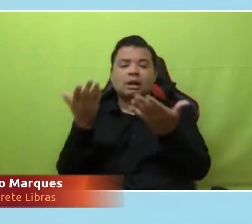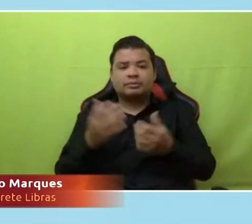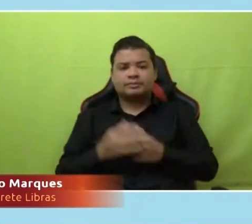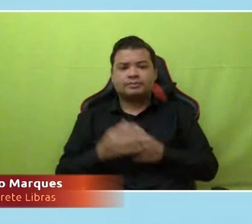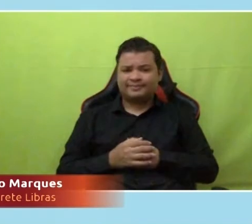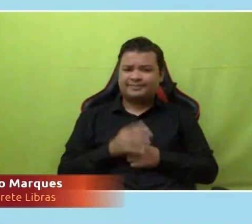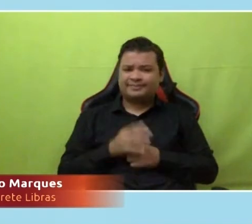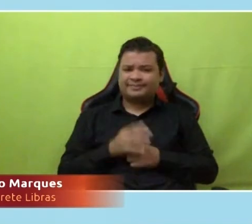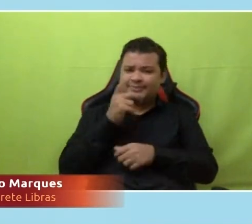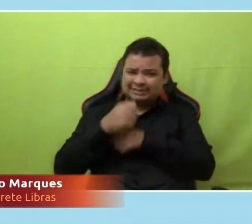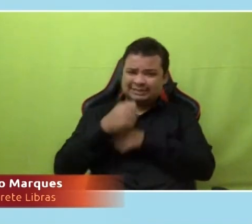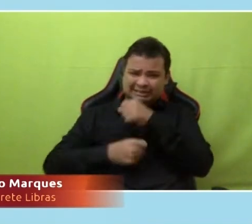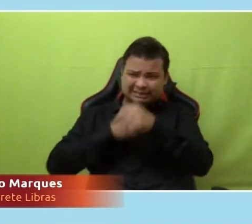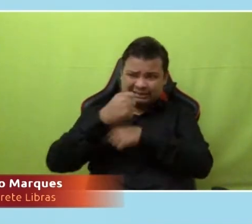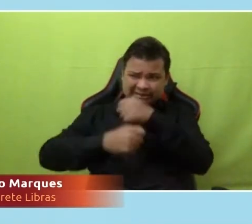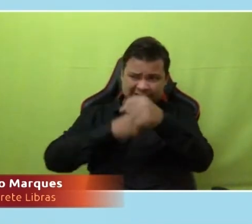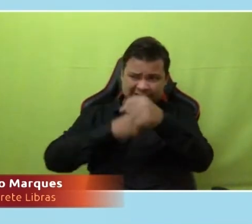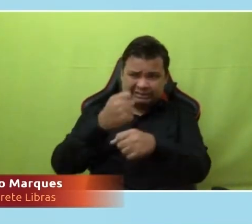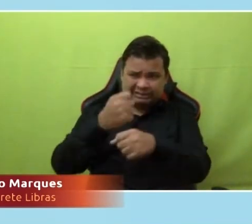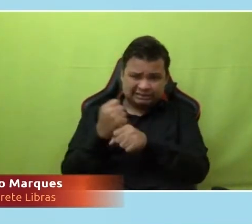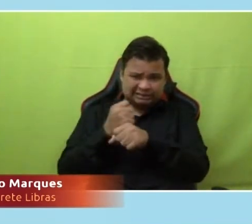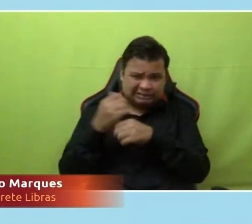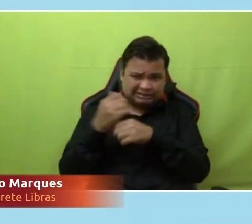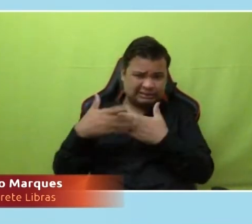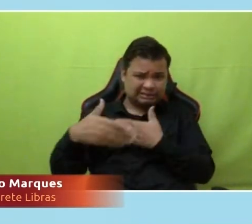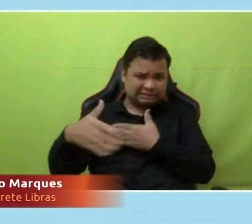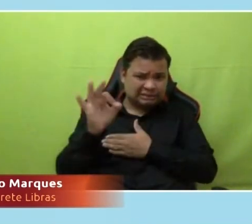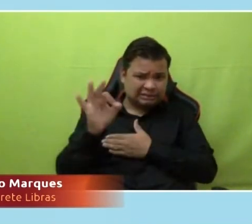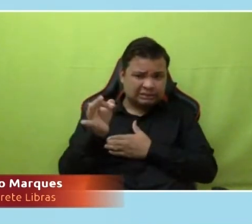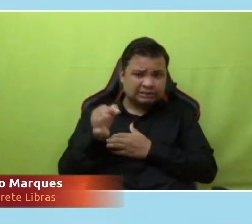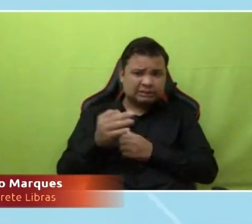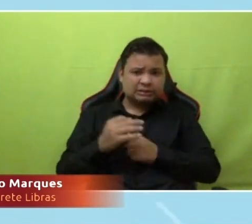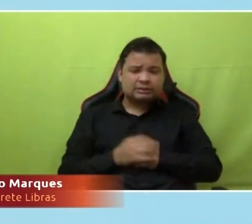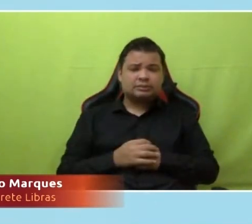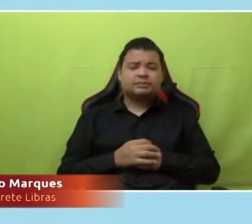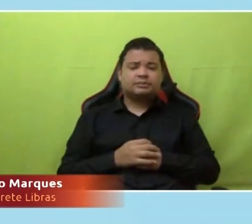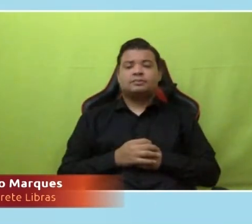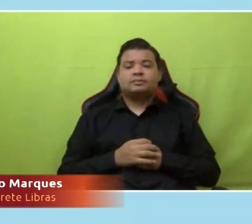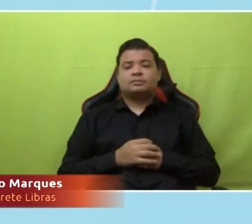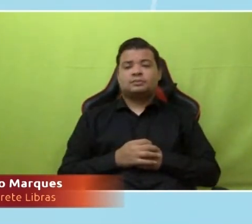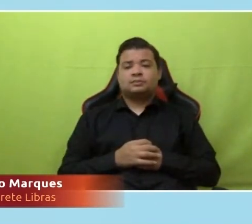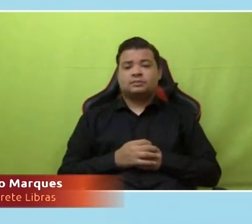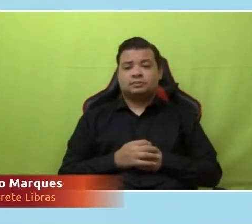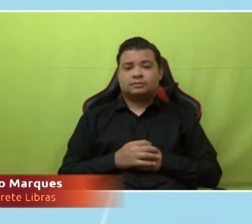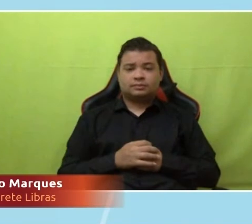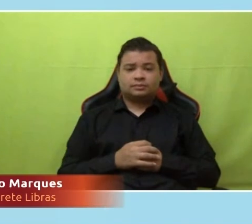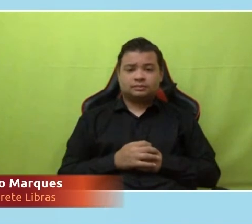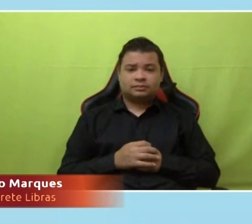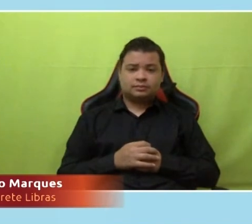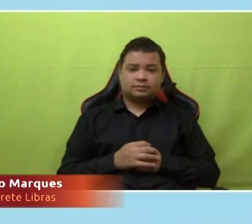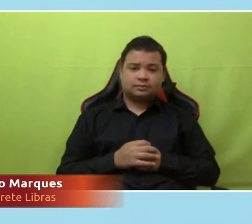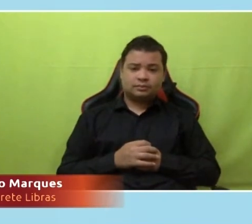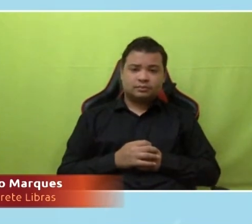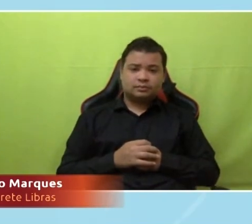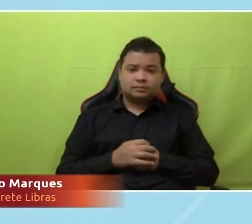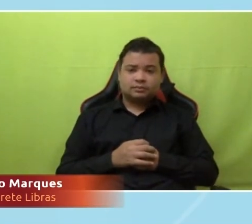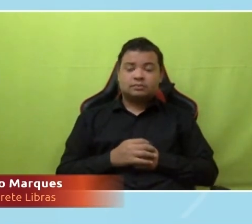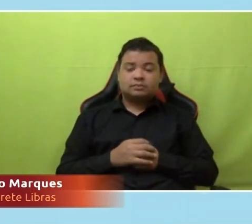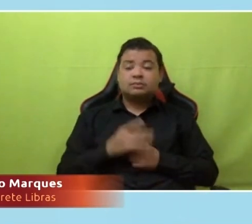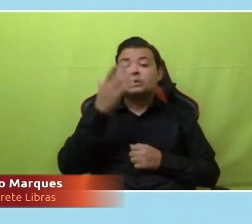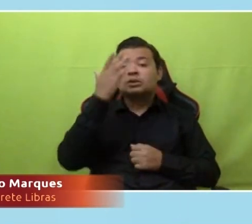anos, né, professor, para que a gente veja ela sendo aplicada. A gente já Pelo menos uma das empresas que